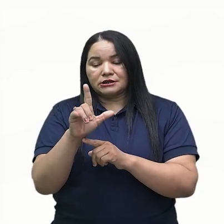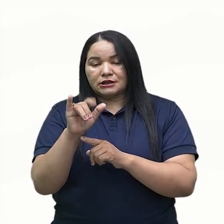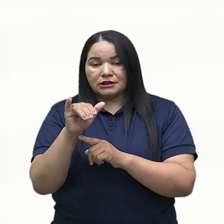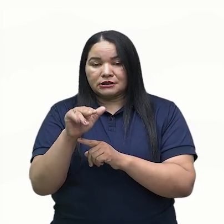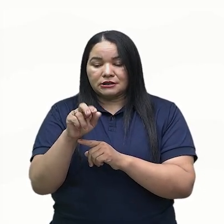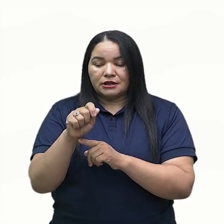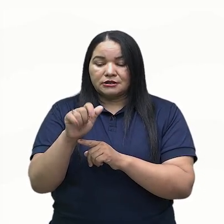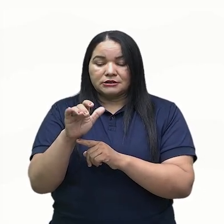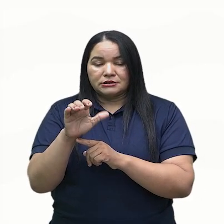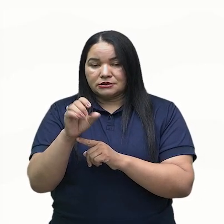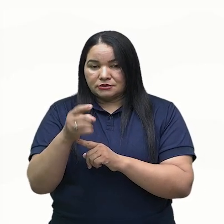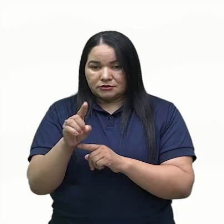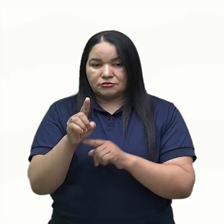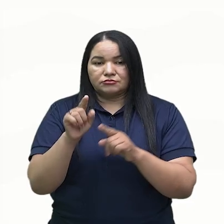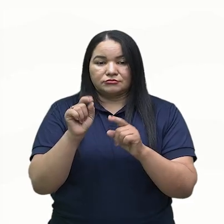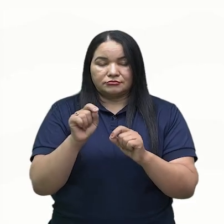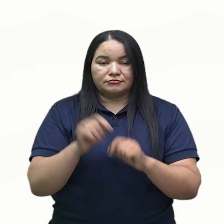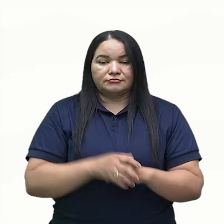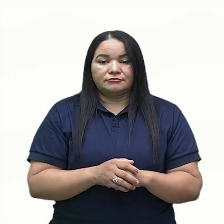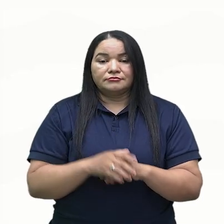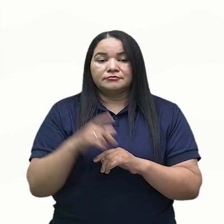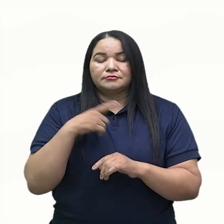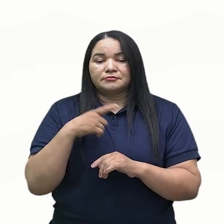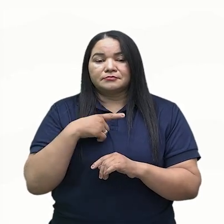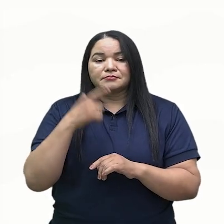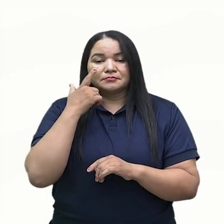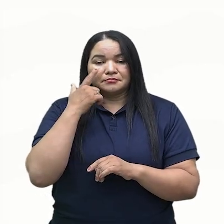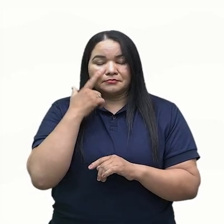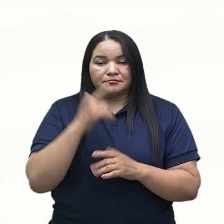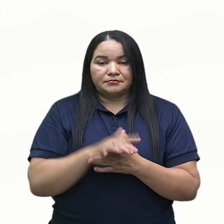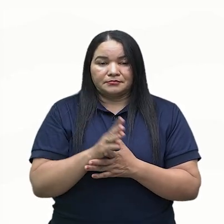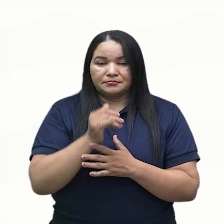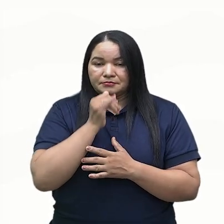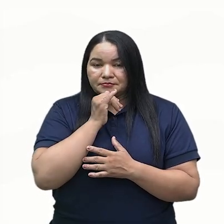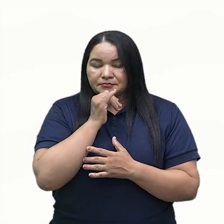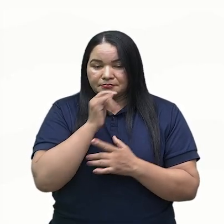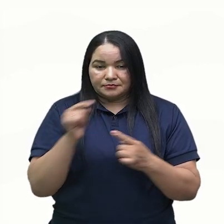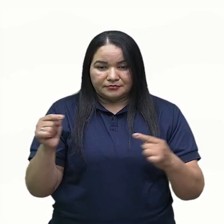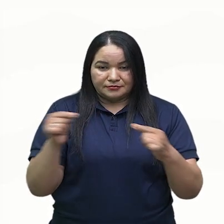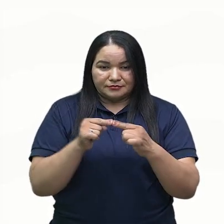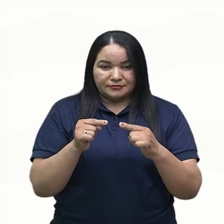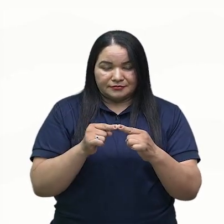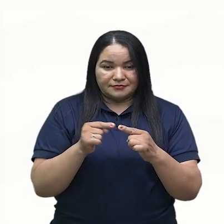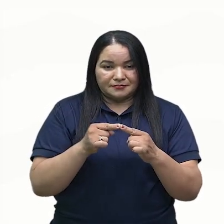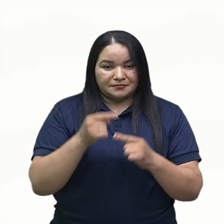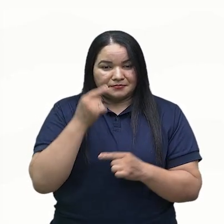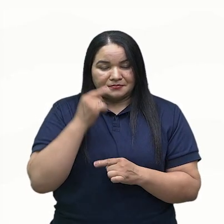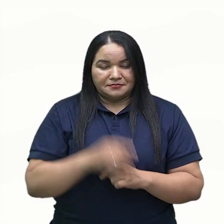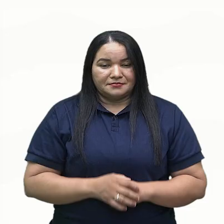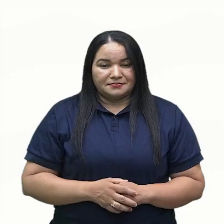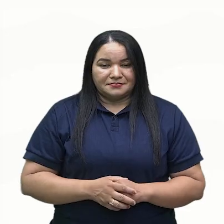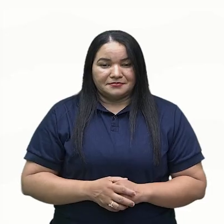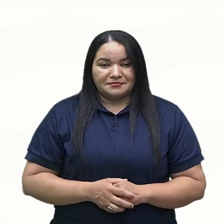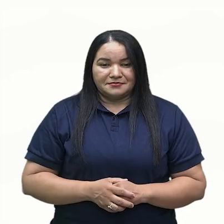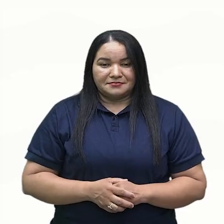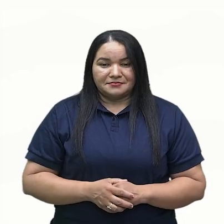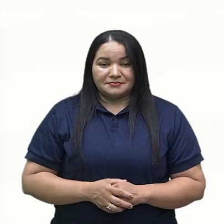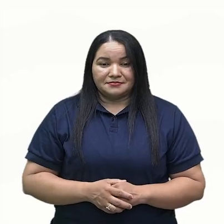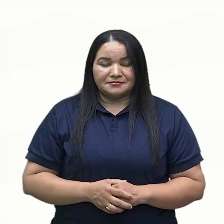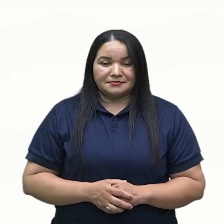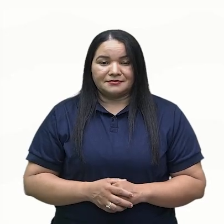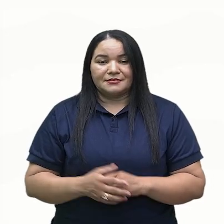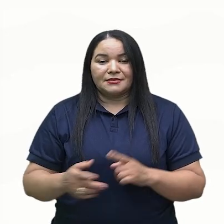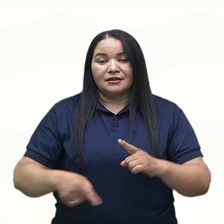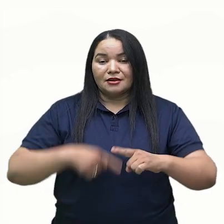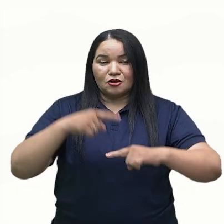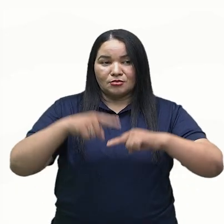Beleza? Ok. Então, seguindo em frente aqui, nós temos agora um exemplo de aplicação. Olha